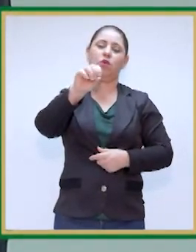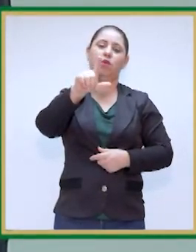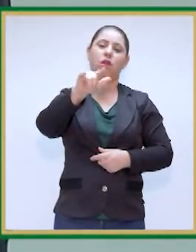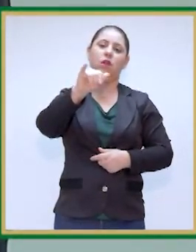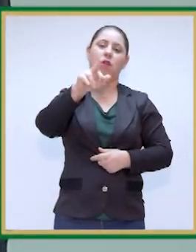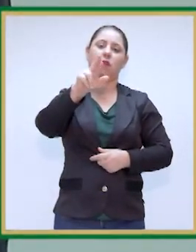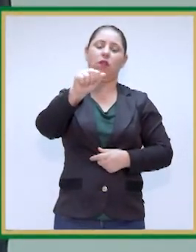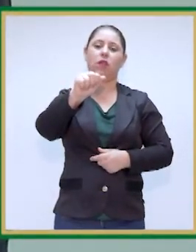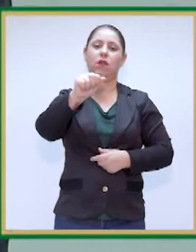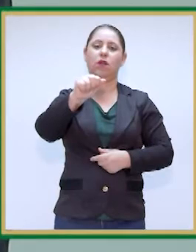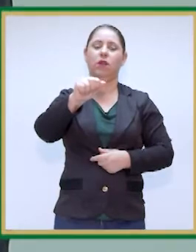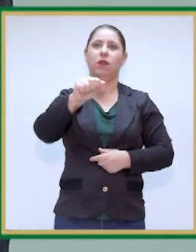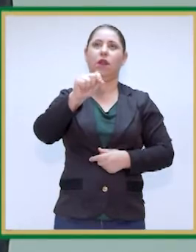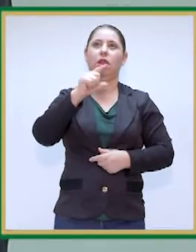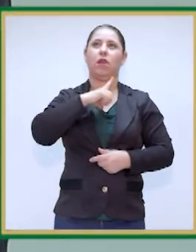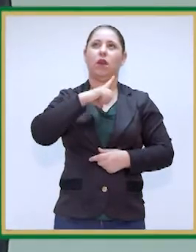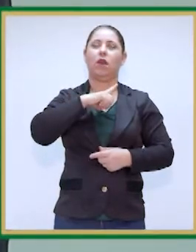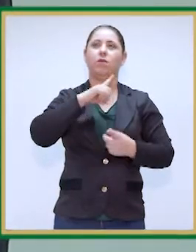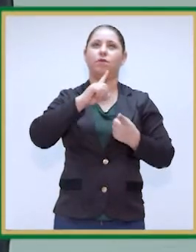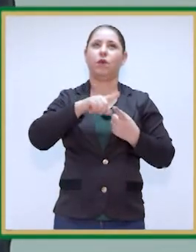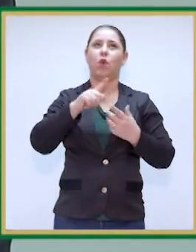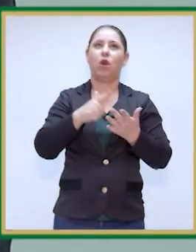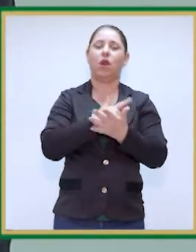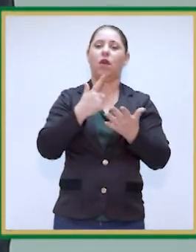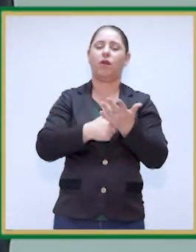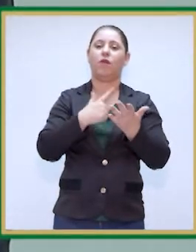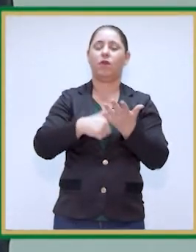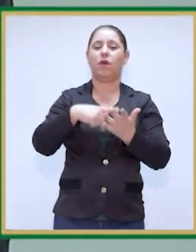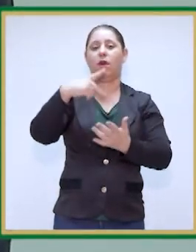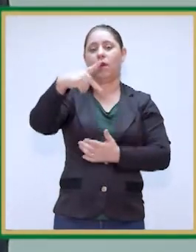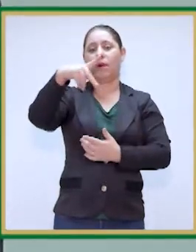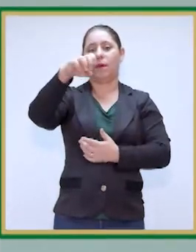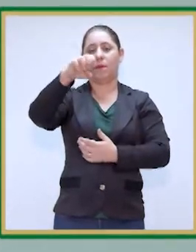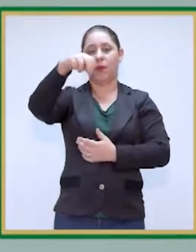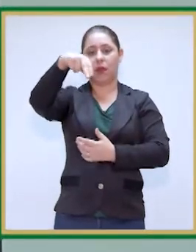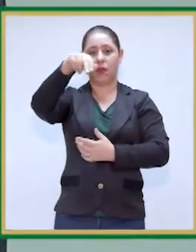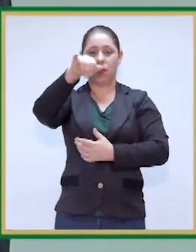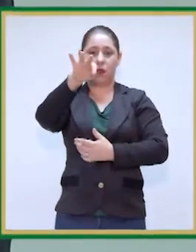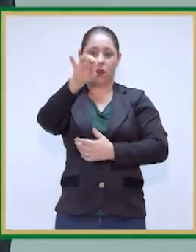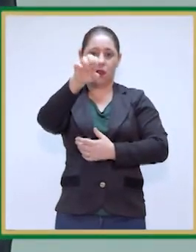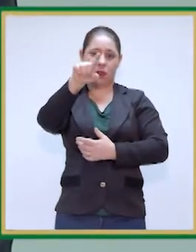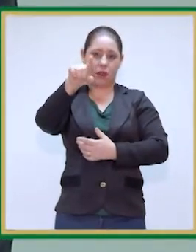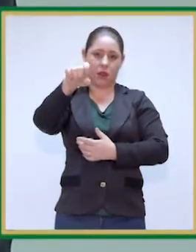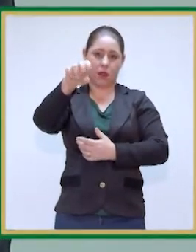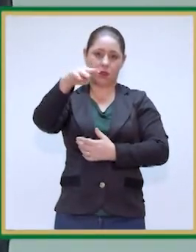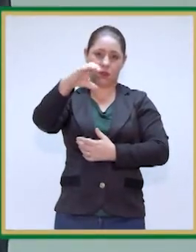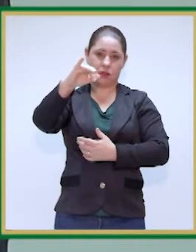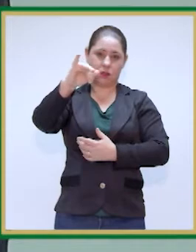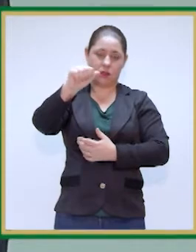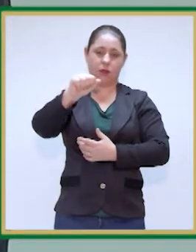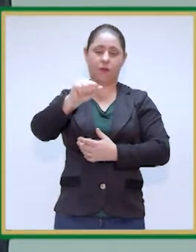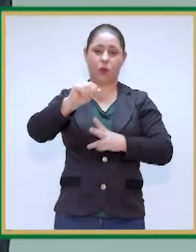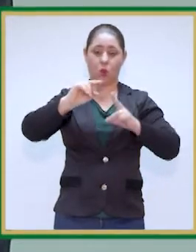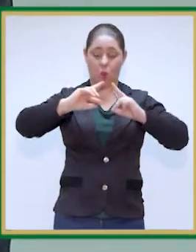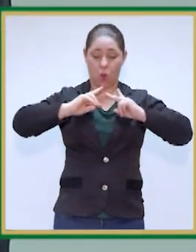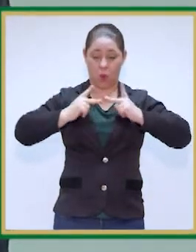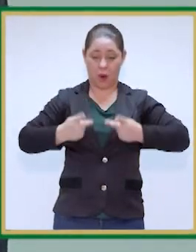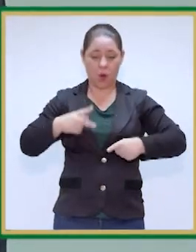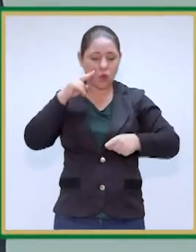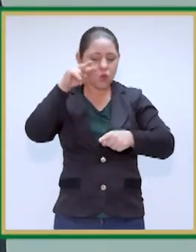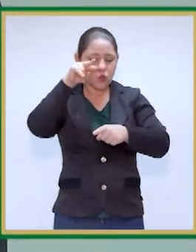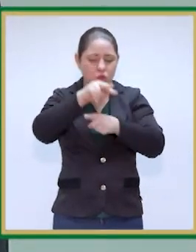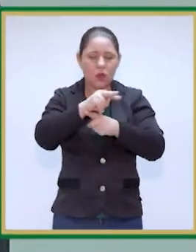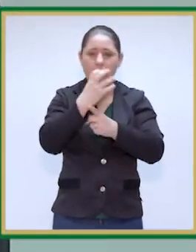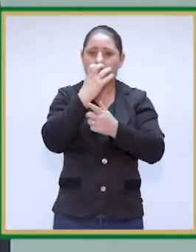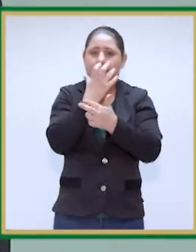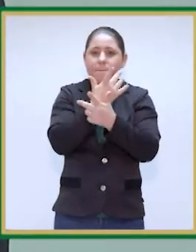ele tem um livro chamado Penitência de um Penitenciarista. e ele diz o seguinte: o ser humano, quando